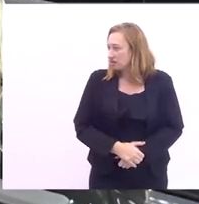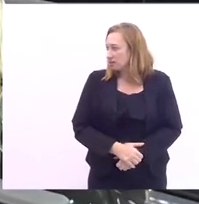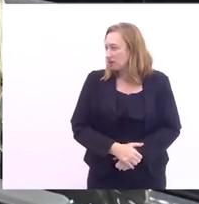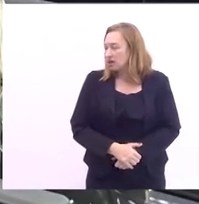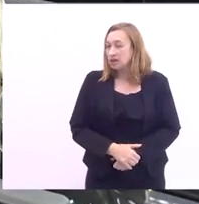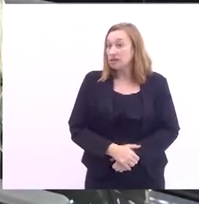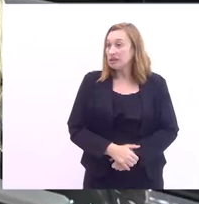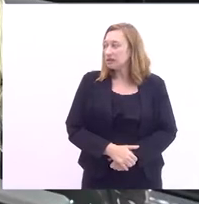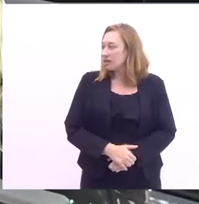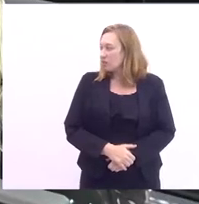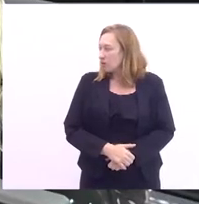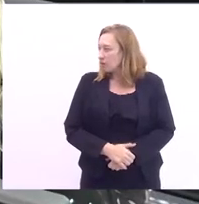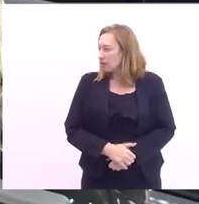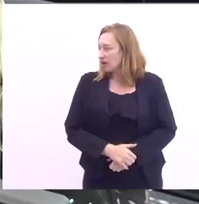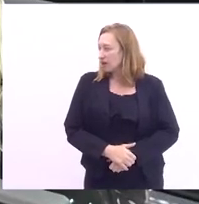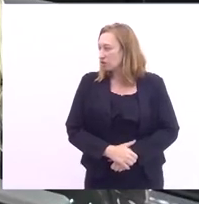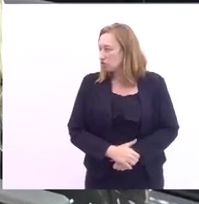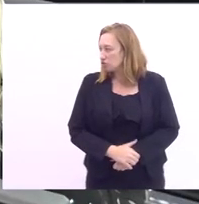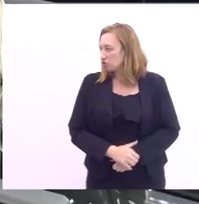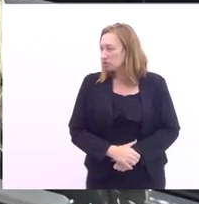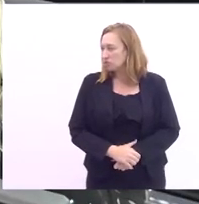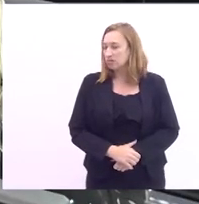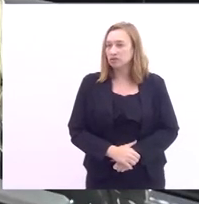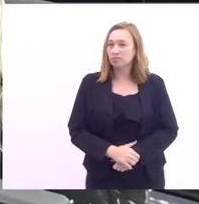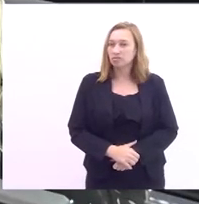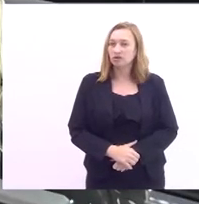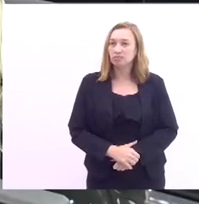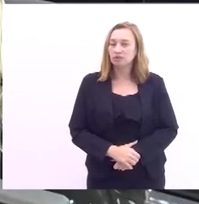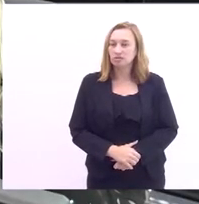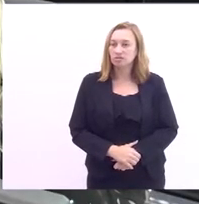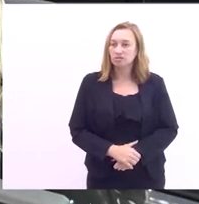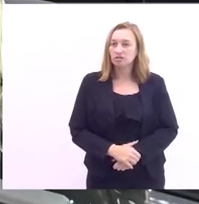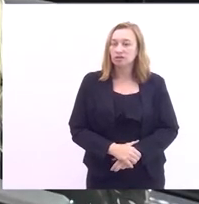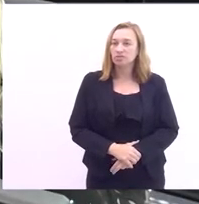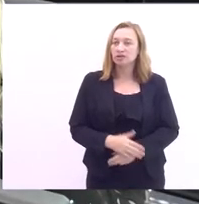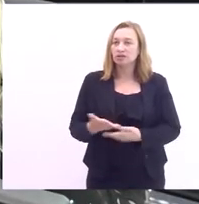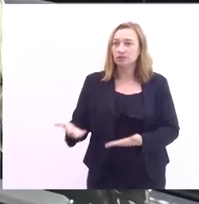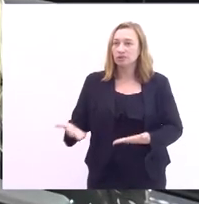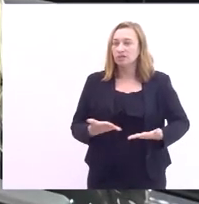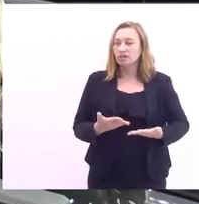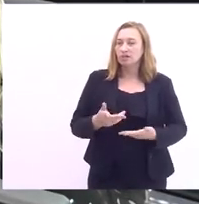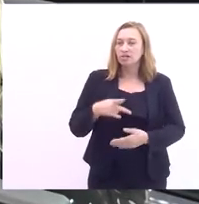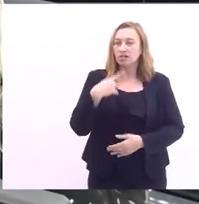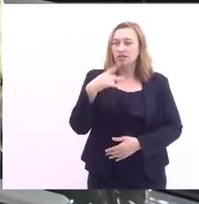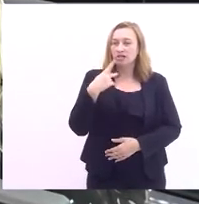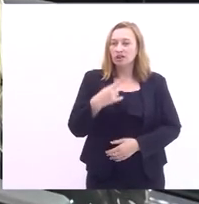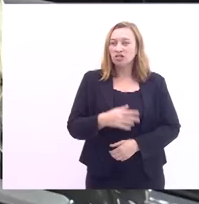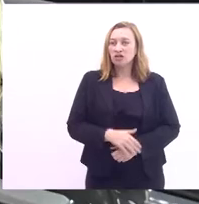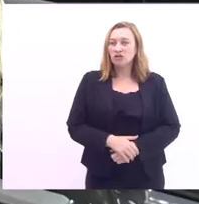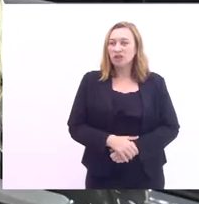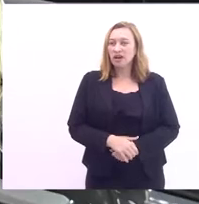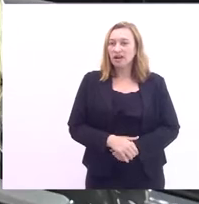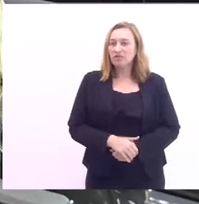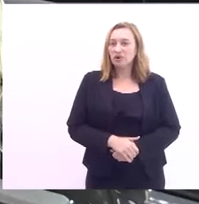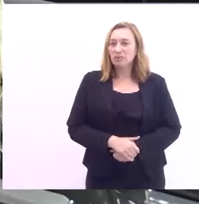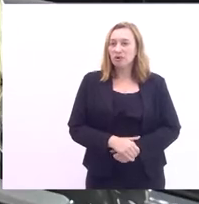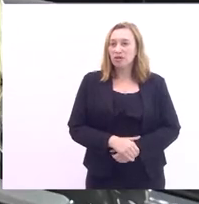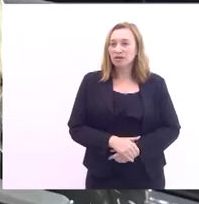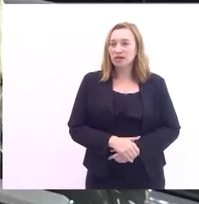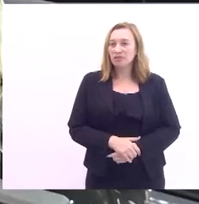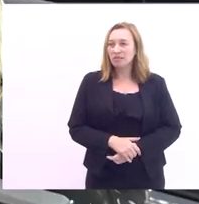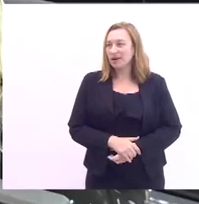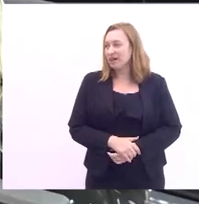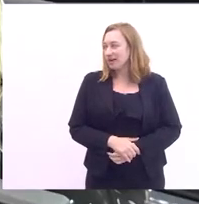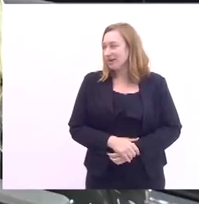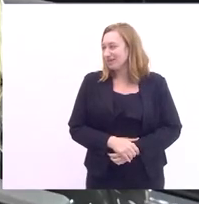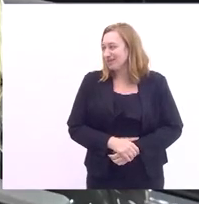Fatinha, enquanto ela se dirige à tribuna, trazer aqui a manifestação de Arnaldo dos Santos de Souza, de